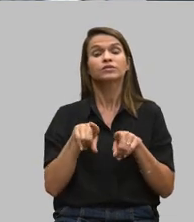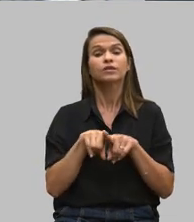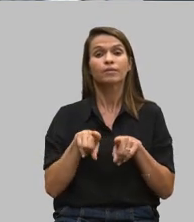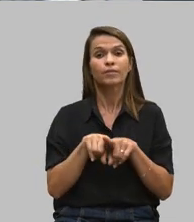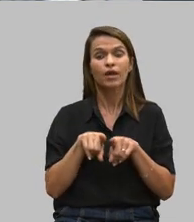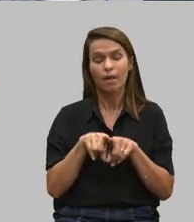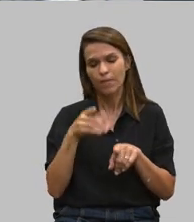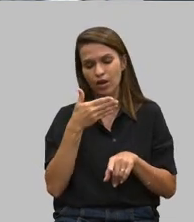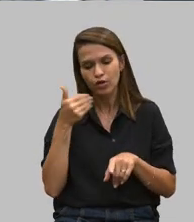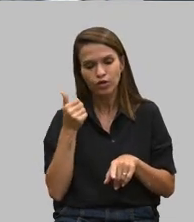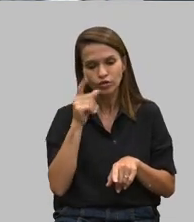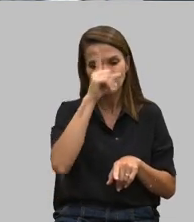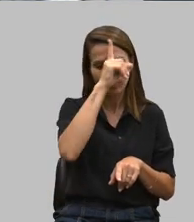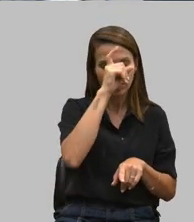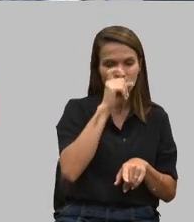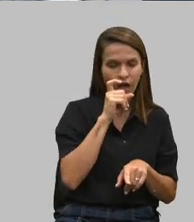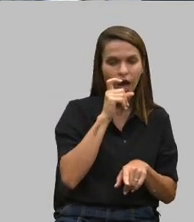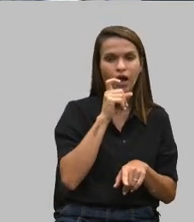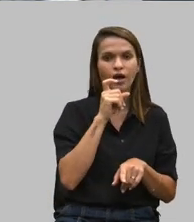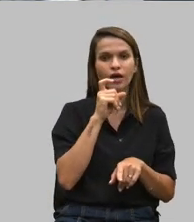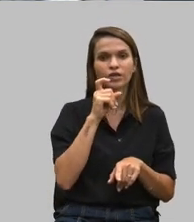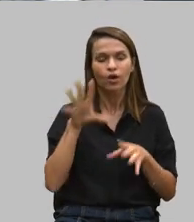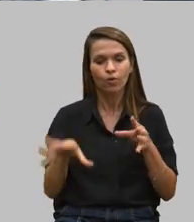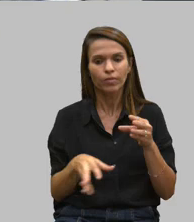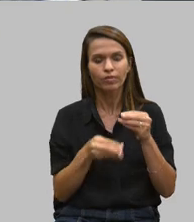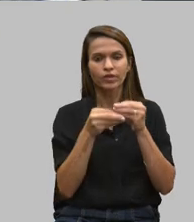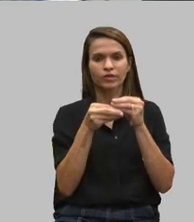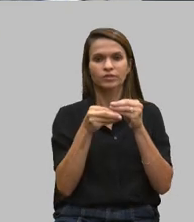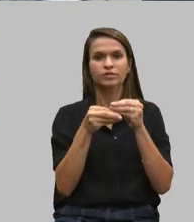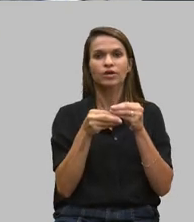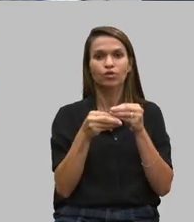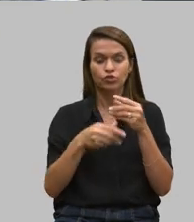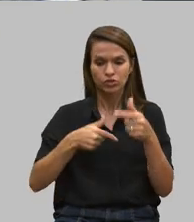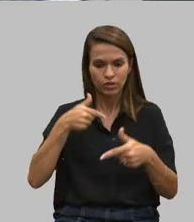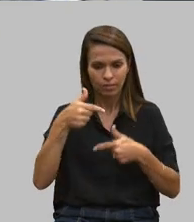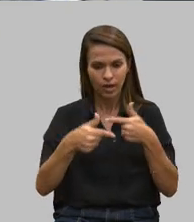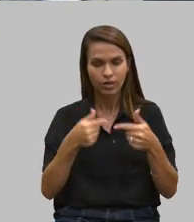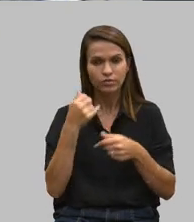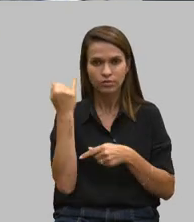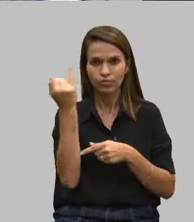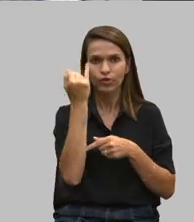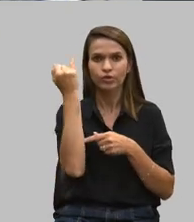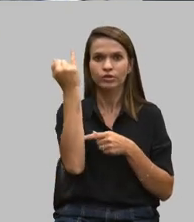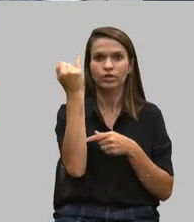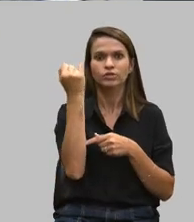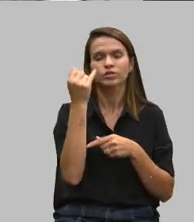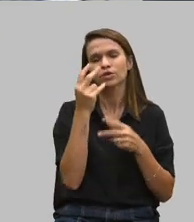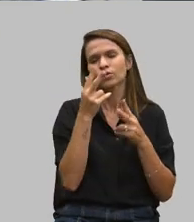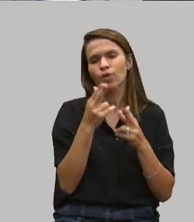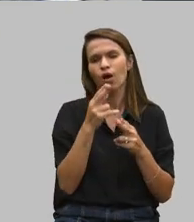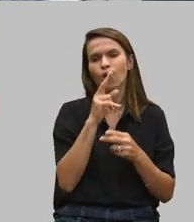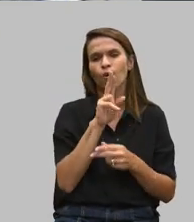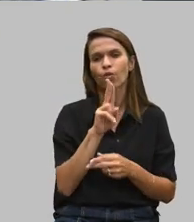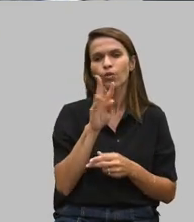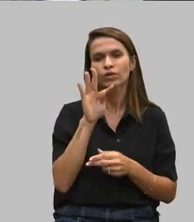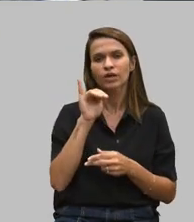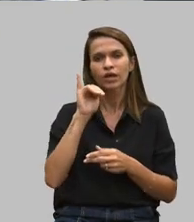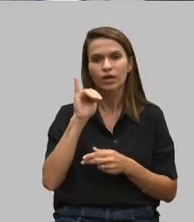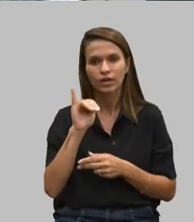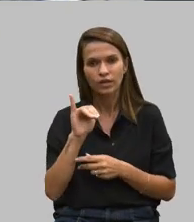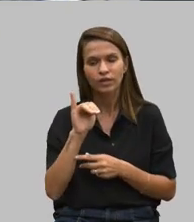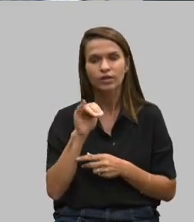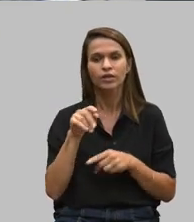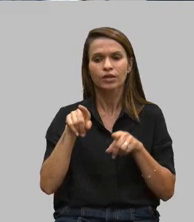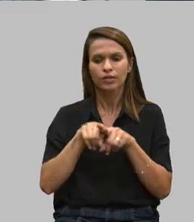hospitais da implantação de serviços muito importantes como utis neonatais utis